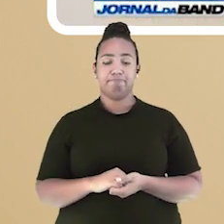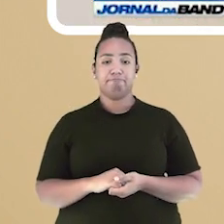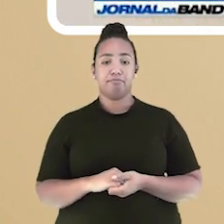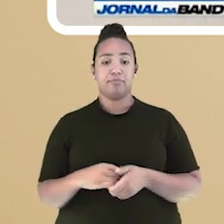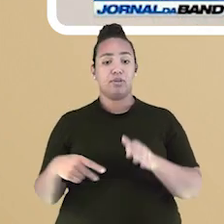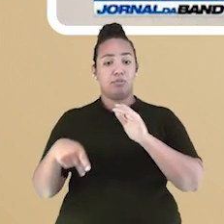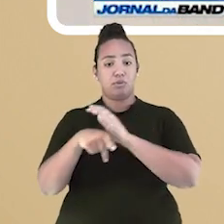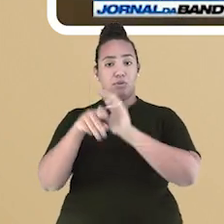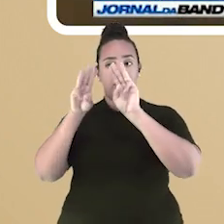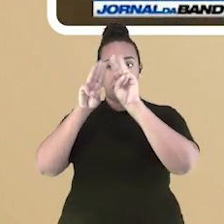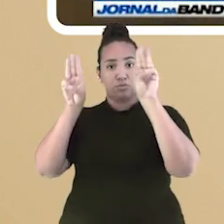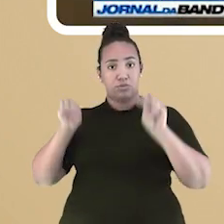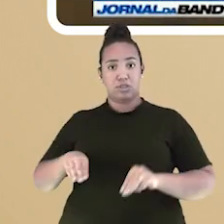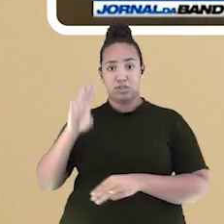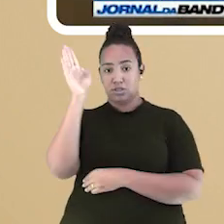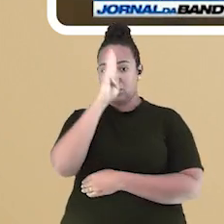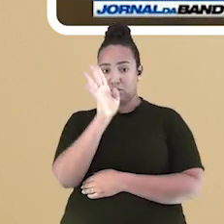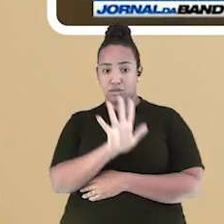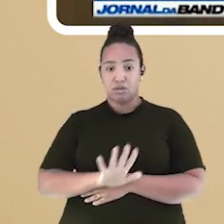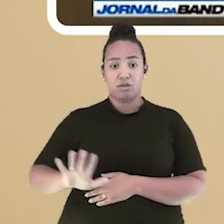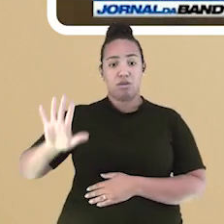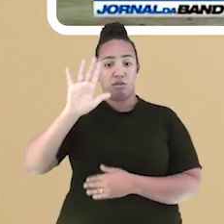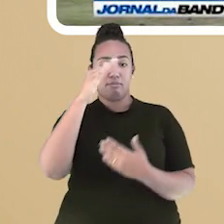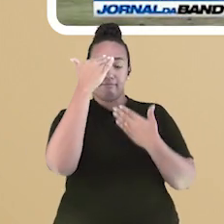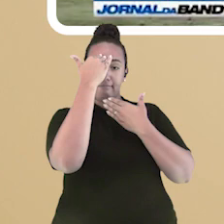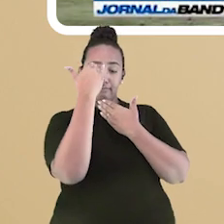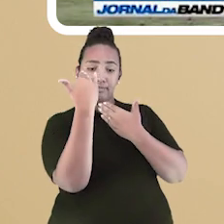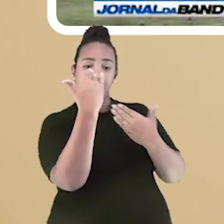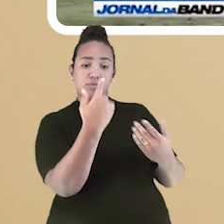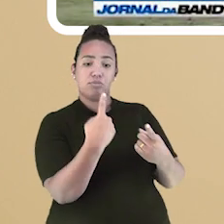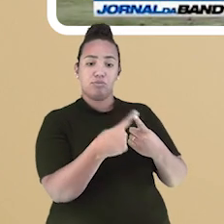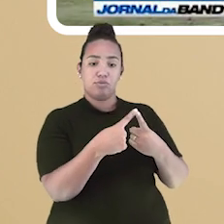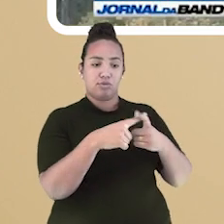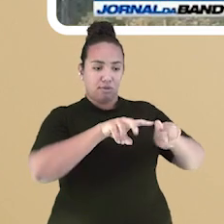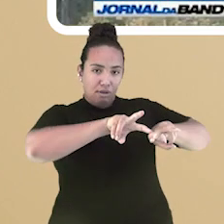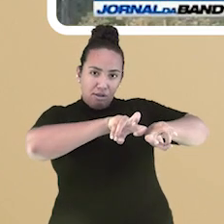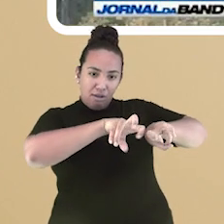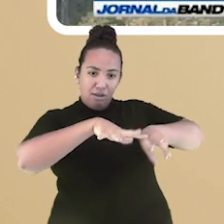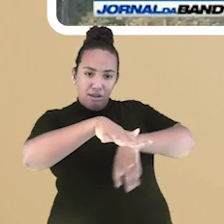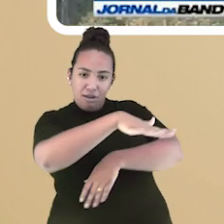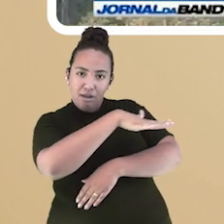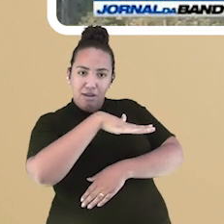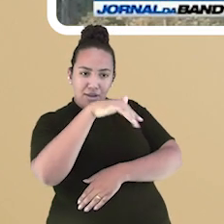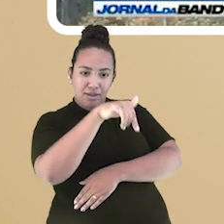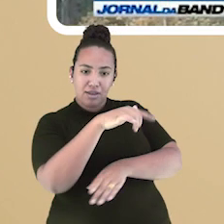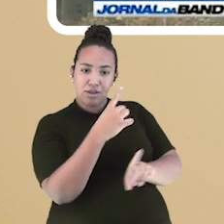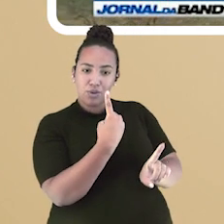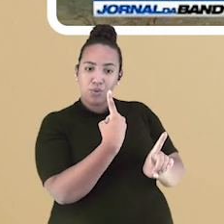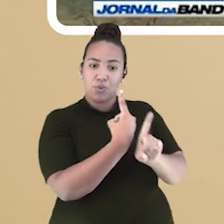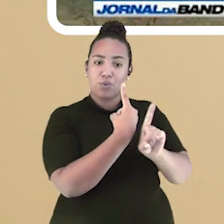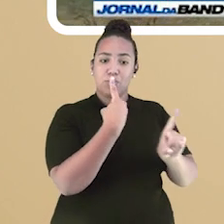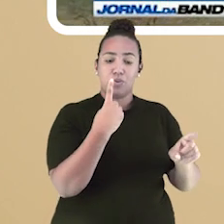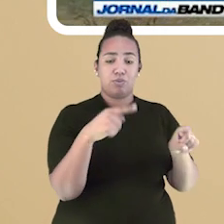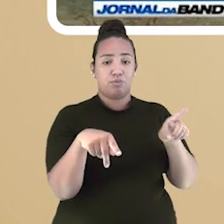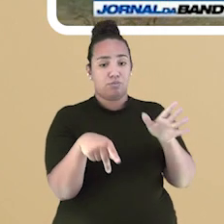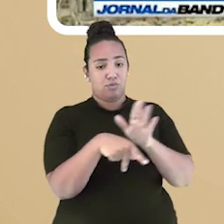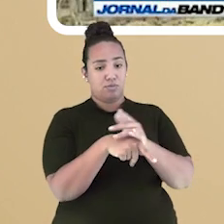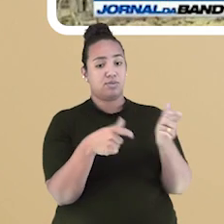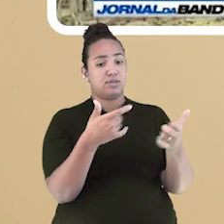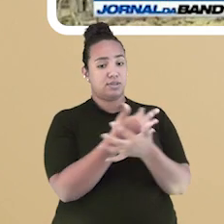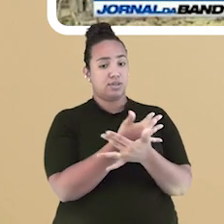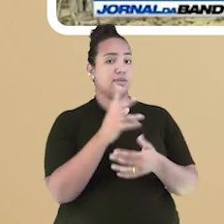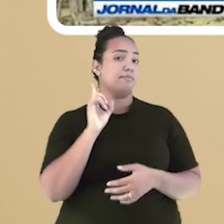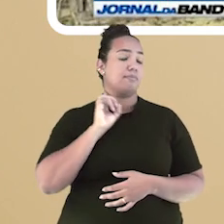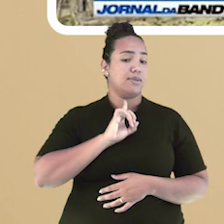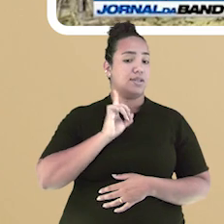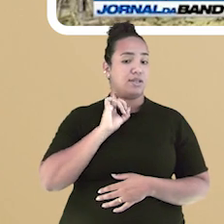pelo Museu Nacional como uma forma de agradecimento, já que o sítio arqueológico onde o crânio foi encontrado fica na cidade mineira.